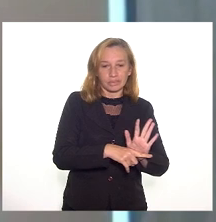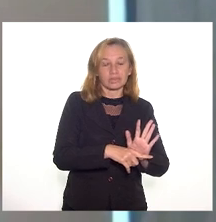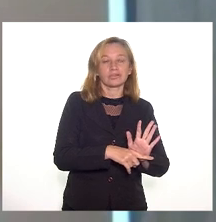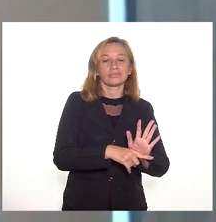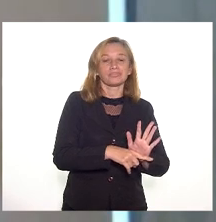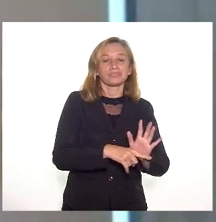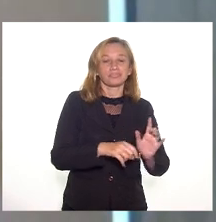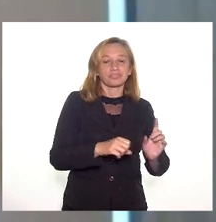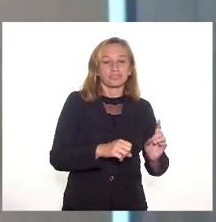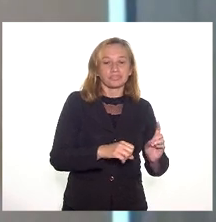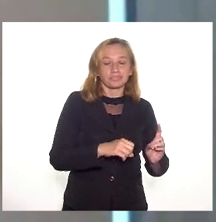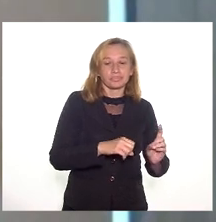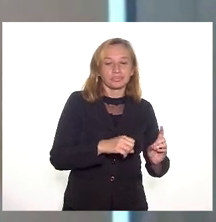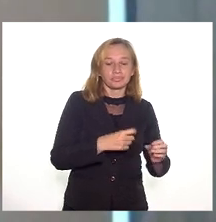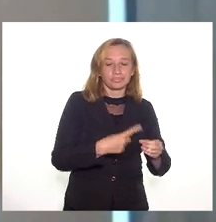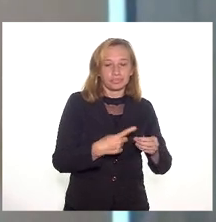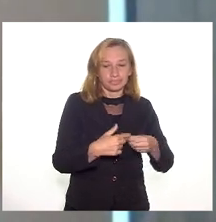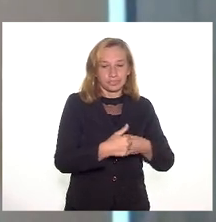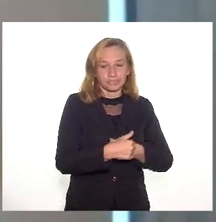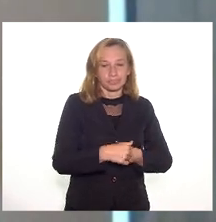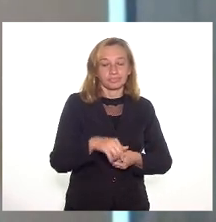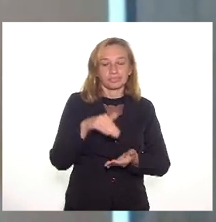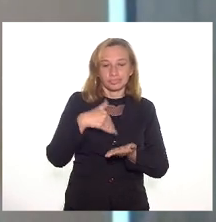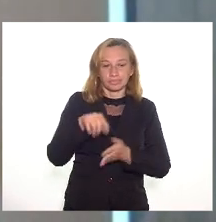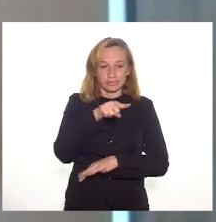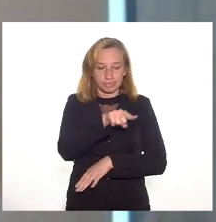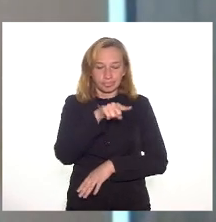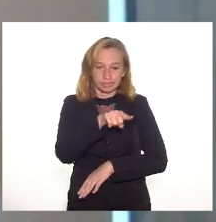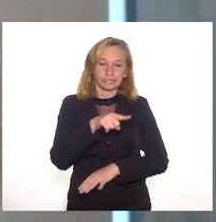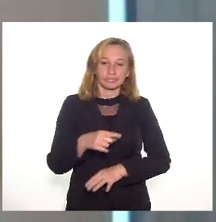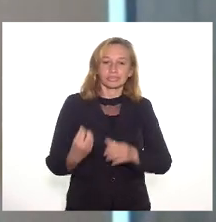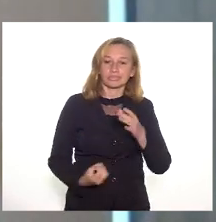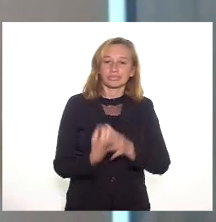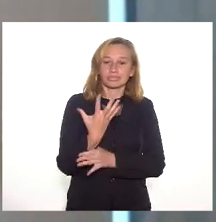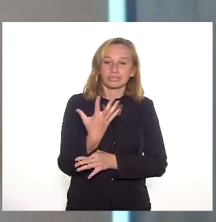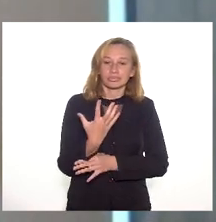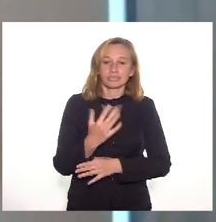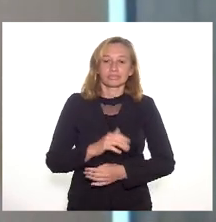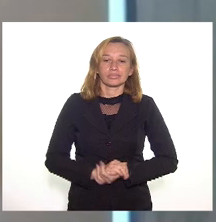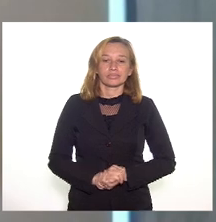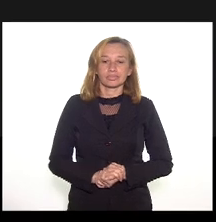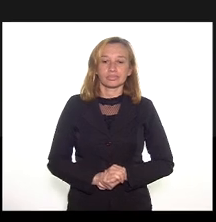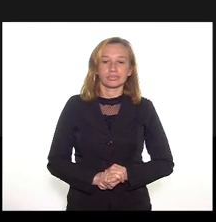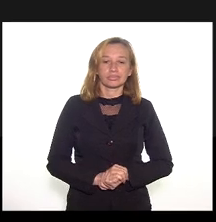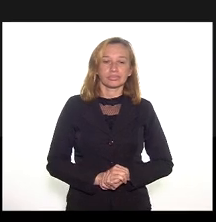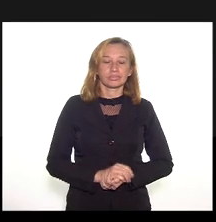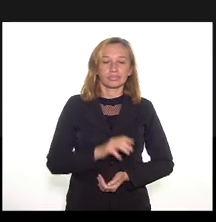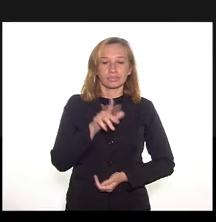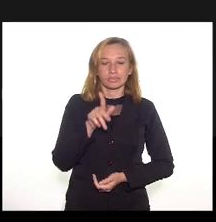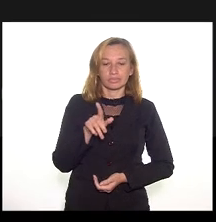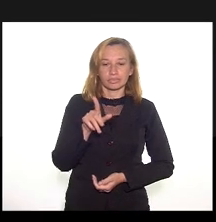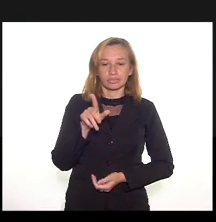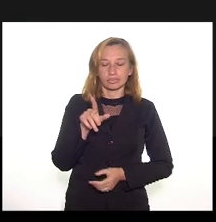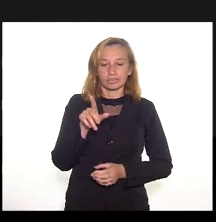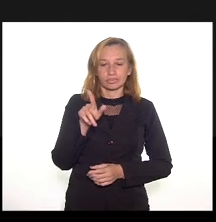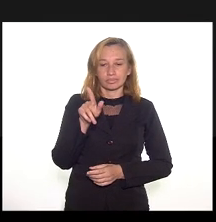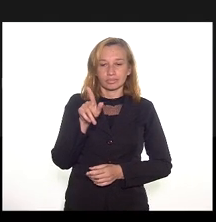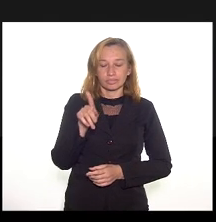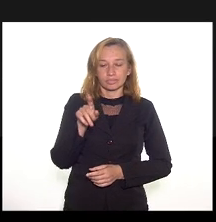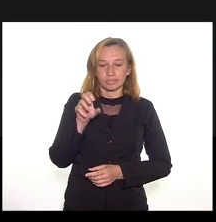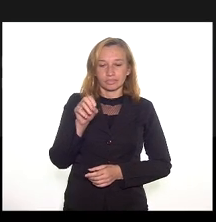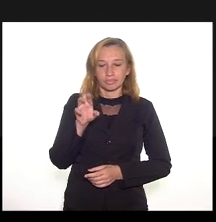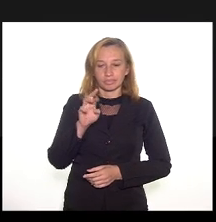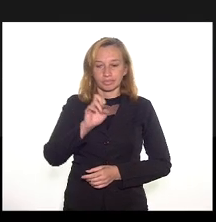município, deputado Luiz Paulo, nós criamos um portal que a gente alimentava diariamente